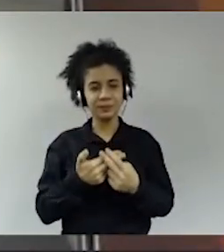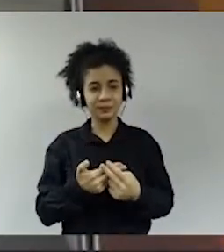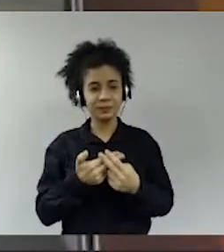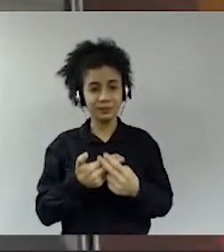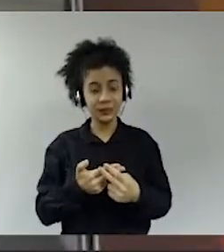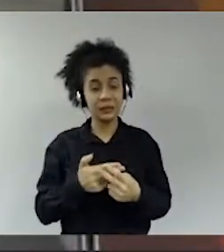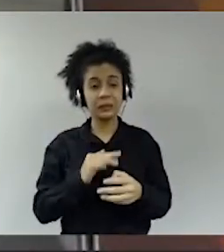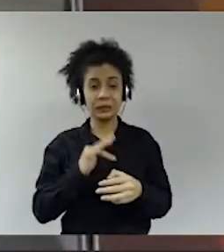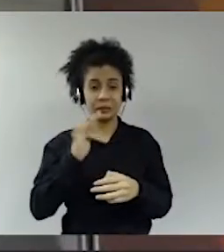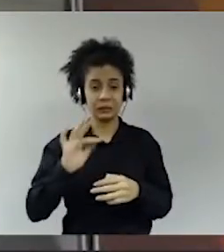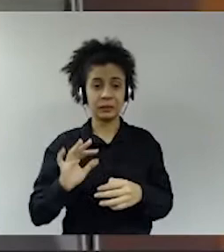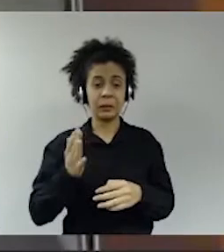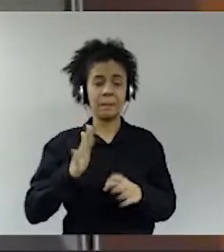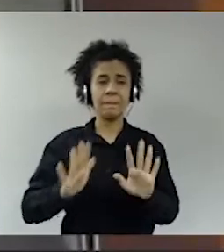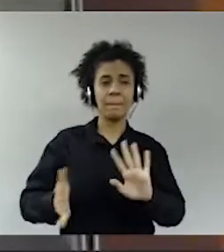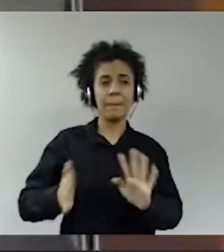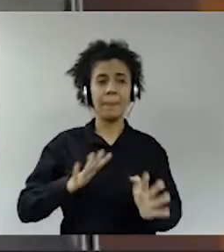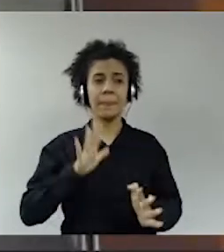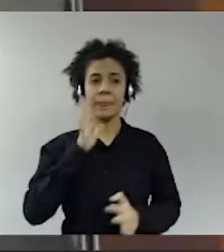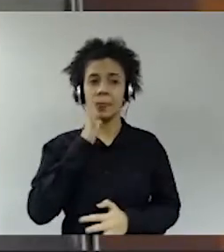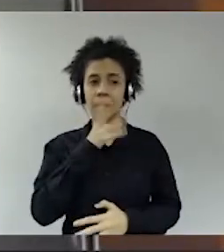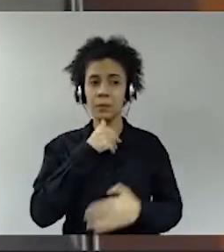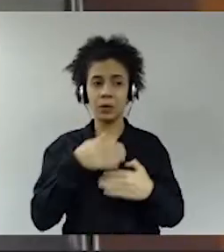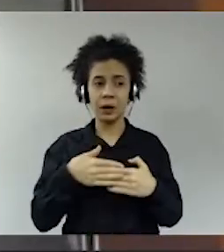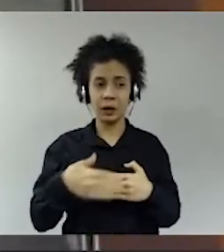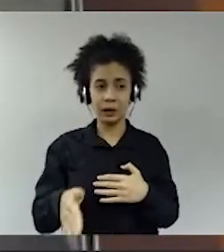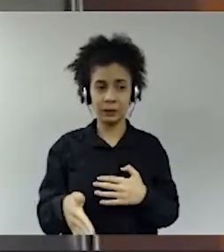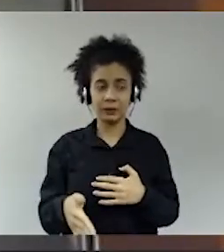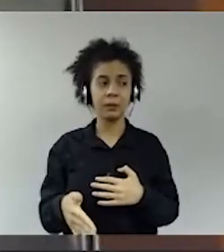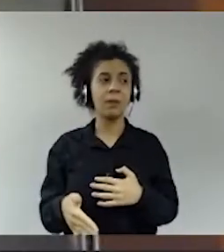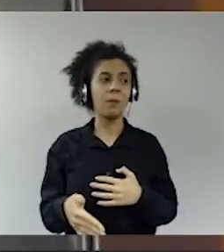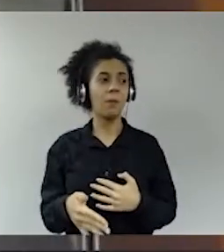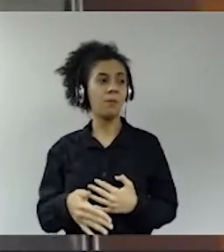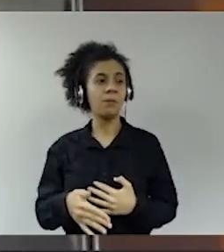e, eventualmente, mais ou menos demorada.